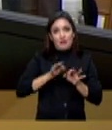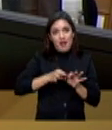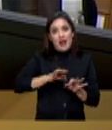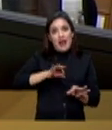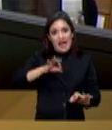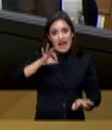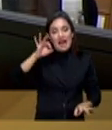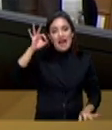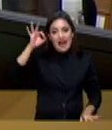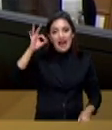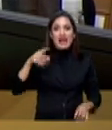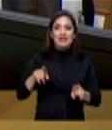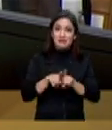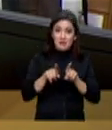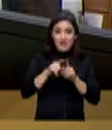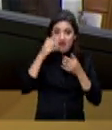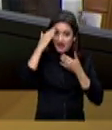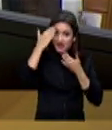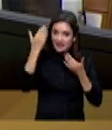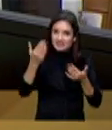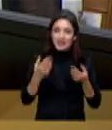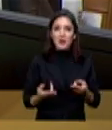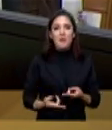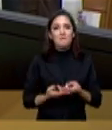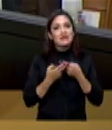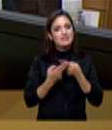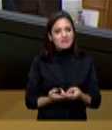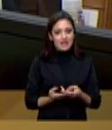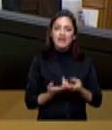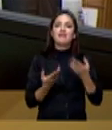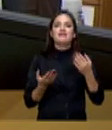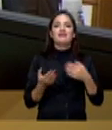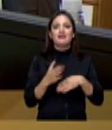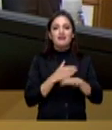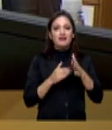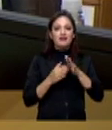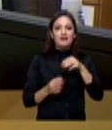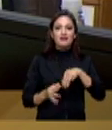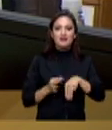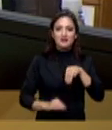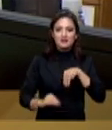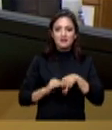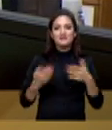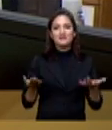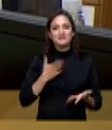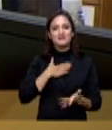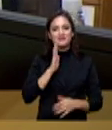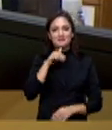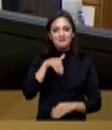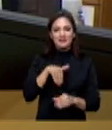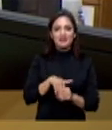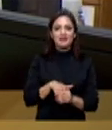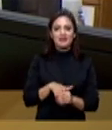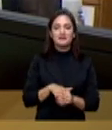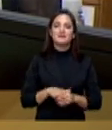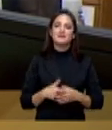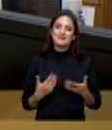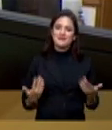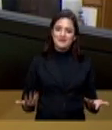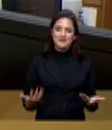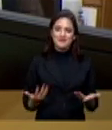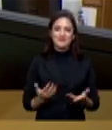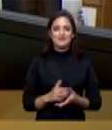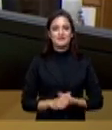tempo E agradecendo a paciência das eminentes ministros dos eminentes pares Esse é o voto do eminente Ministro relator